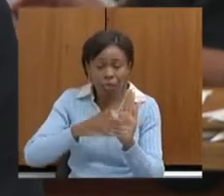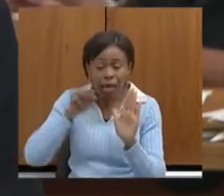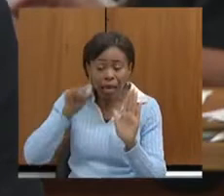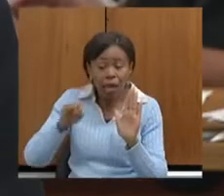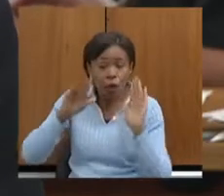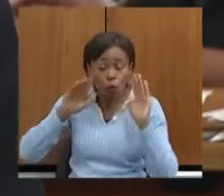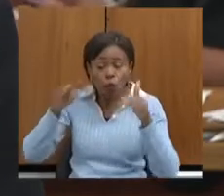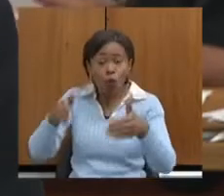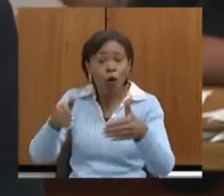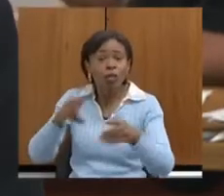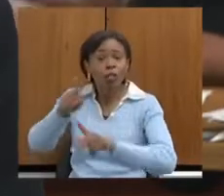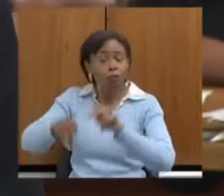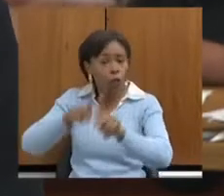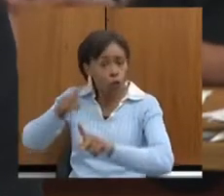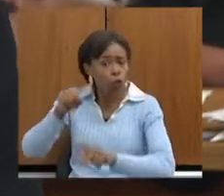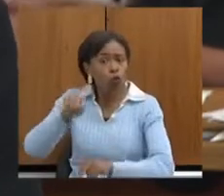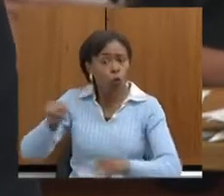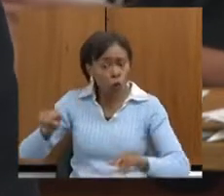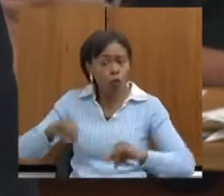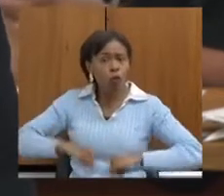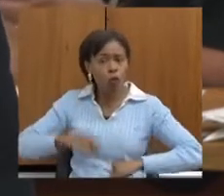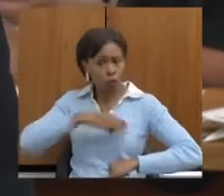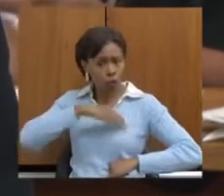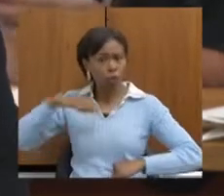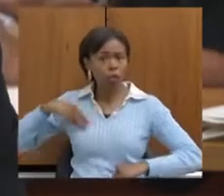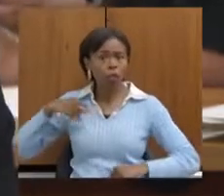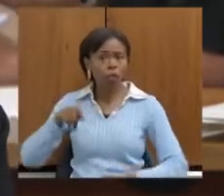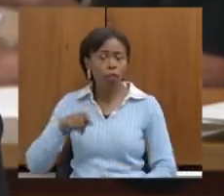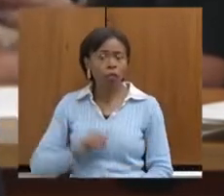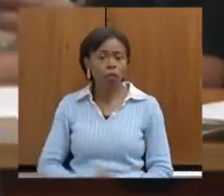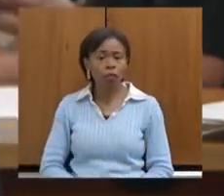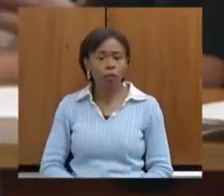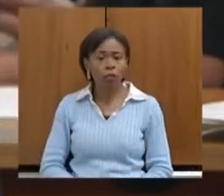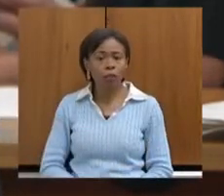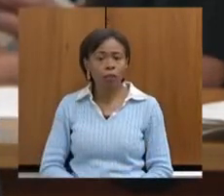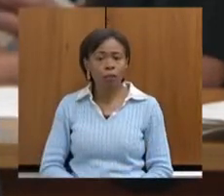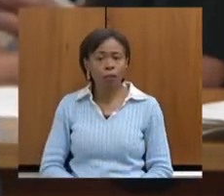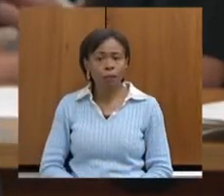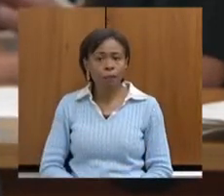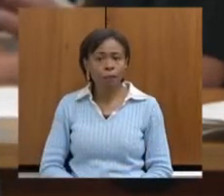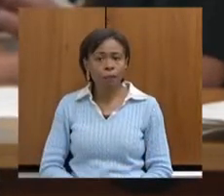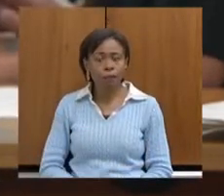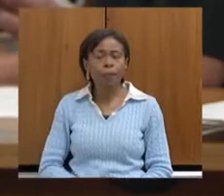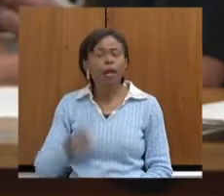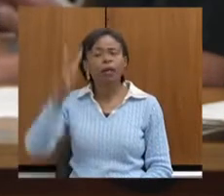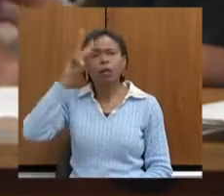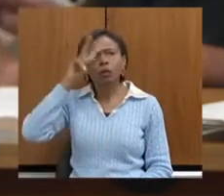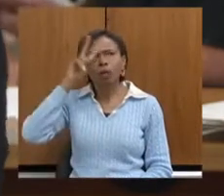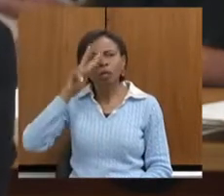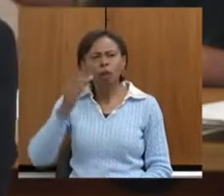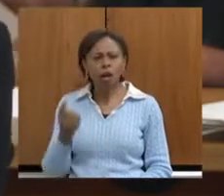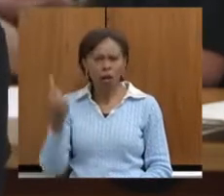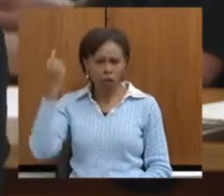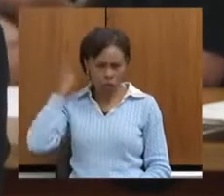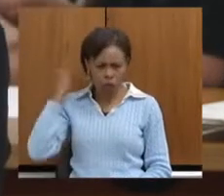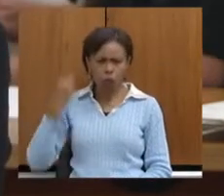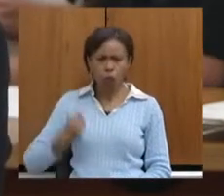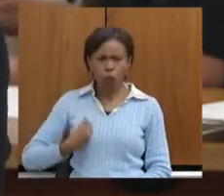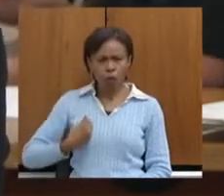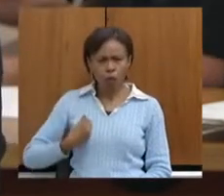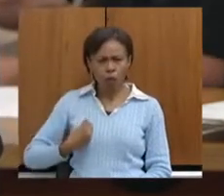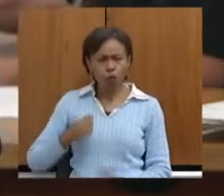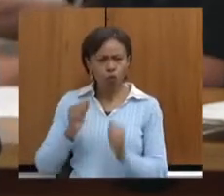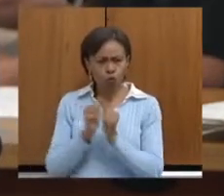atingidos esta é prioridade da repactuação e eu me lembro eu participei junto com